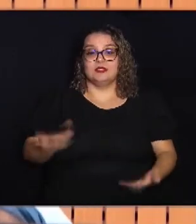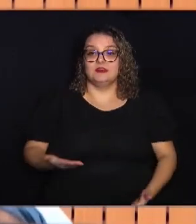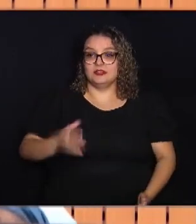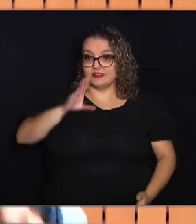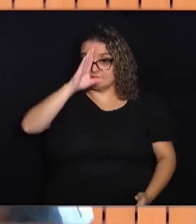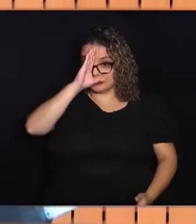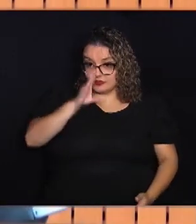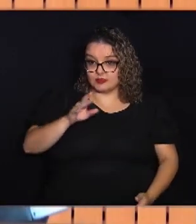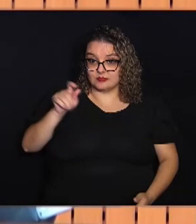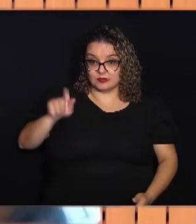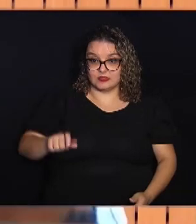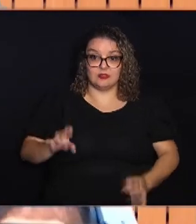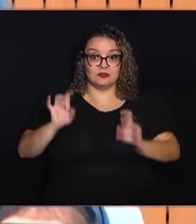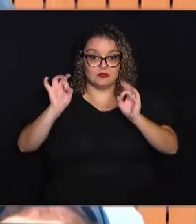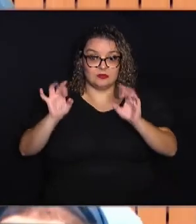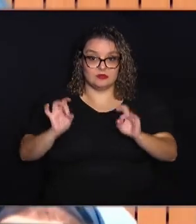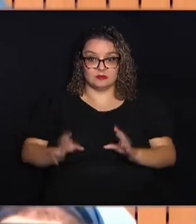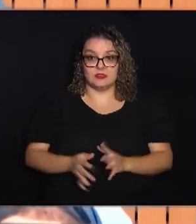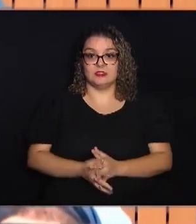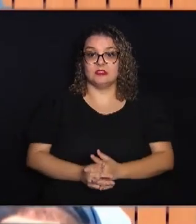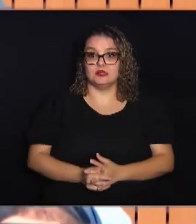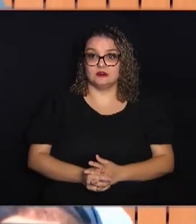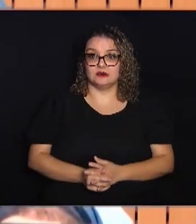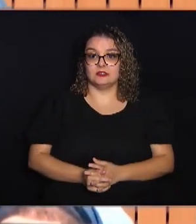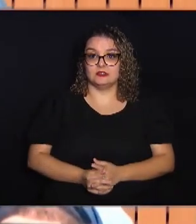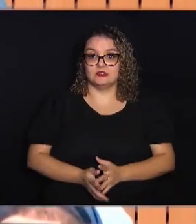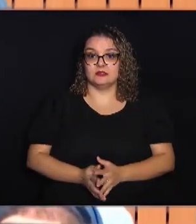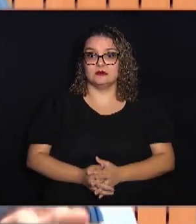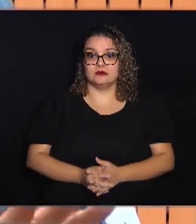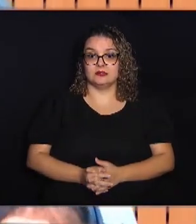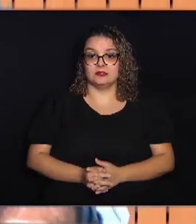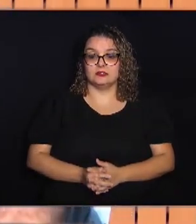principalmente uma pessoa muito especial.